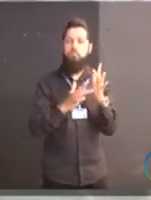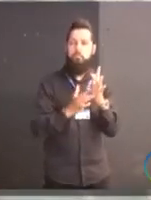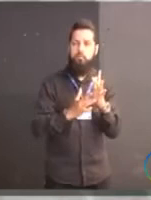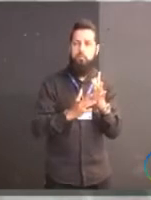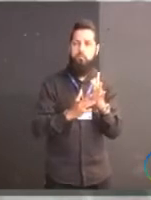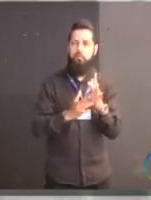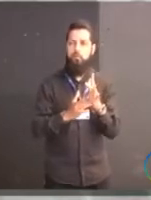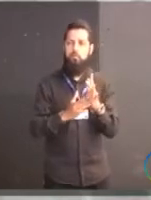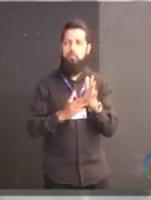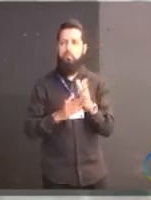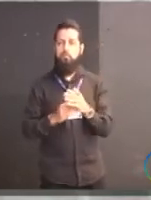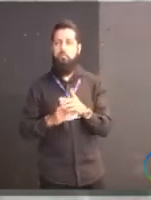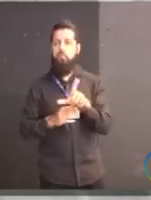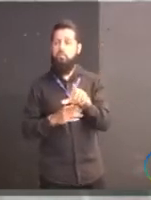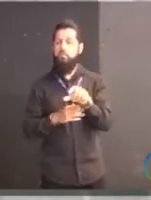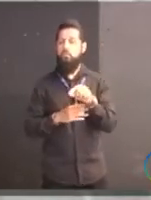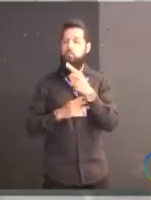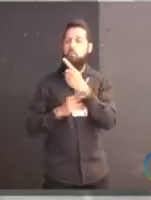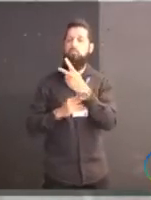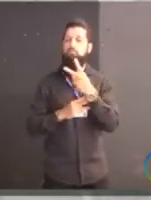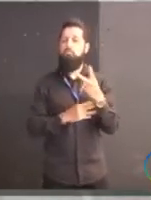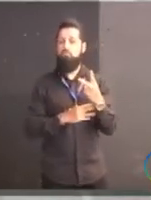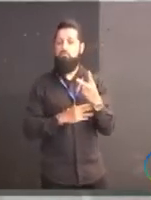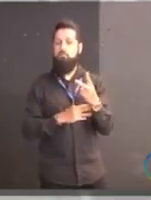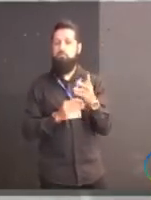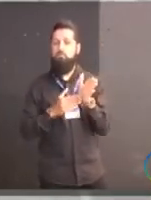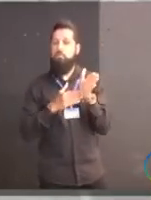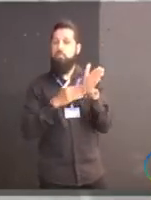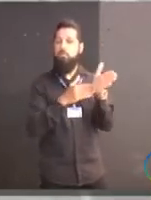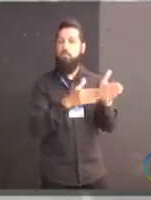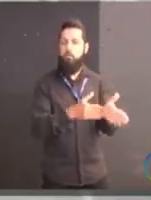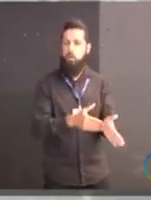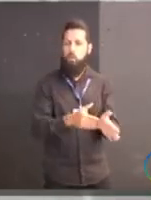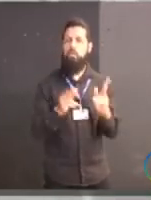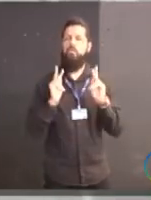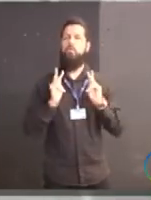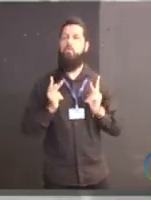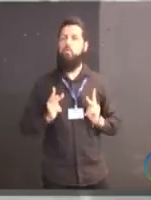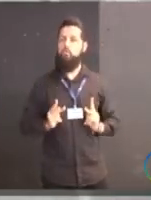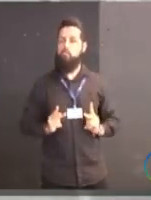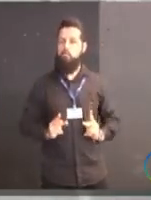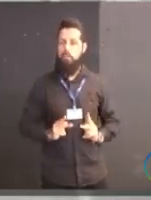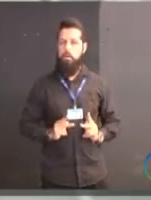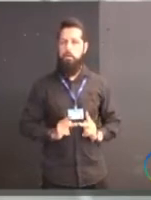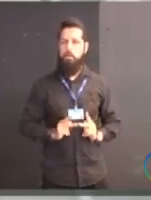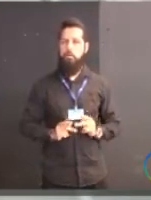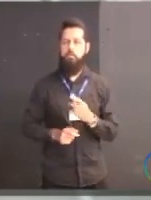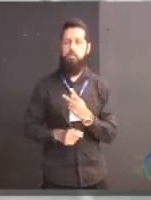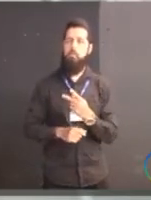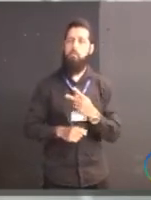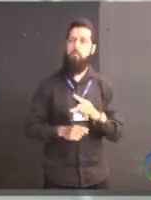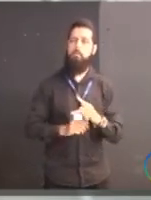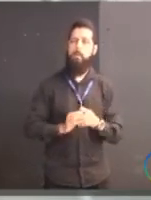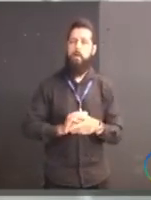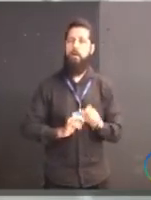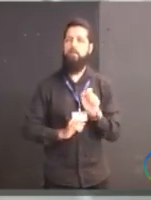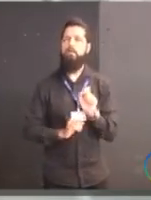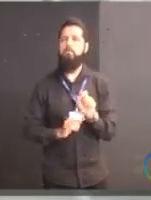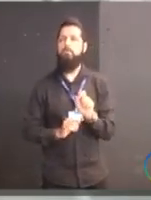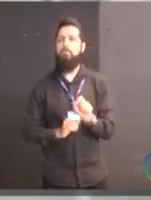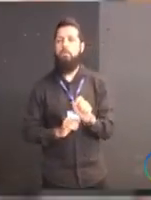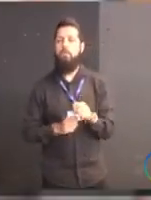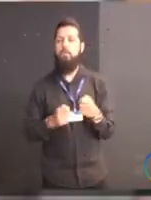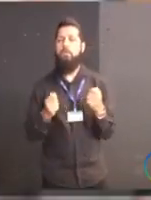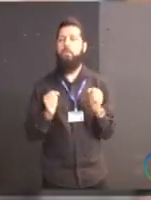discípulos, discípulos humanos, tanto quanto nós outros, para que nós não fôssemos